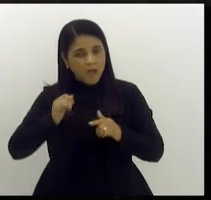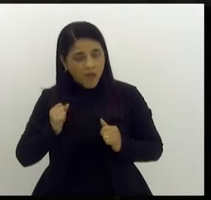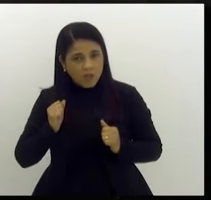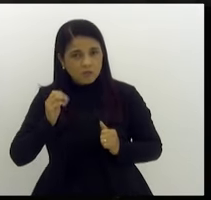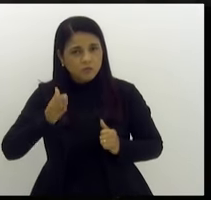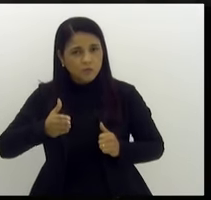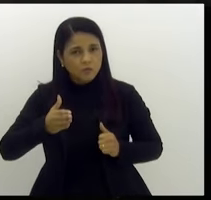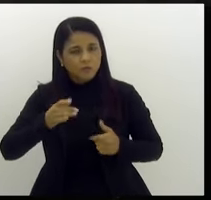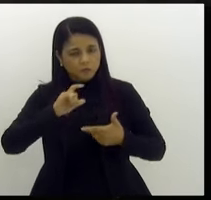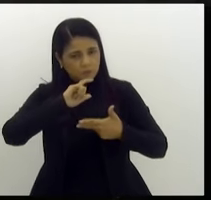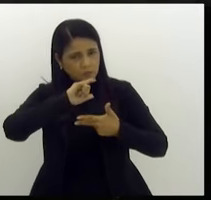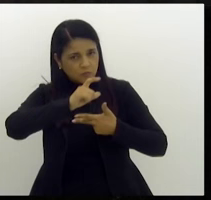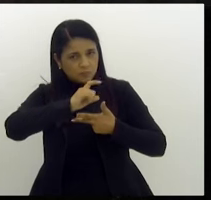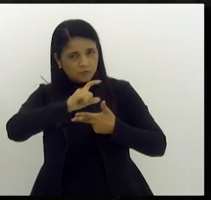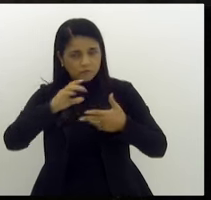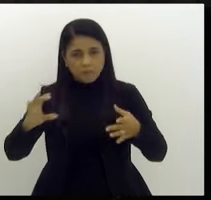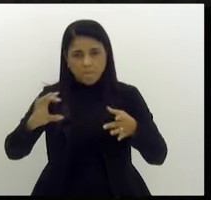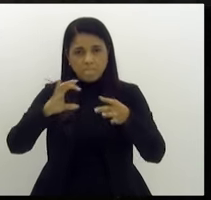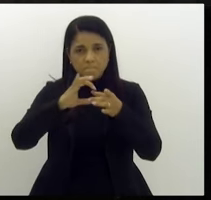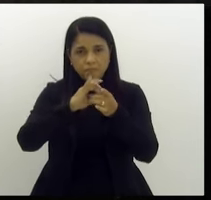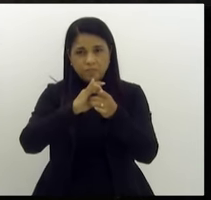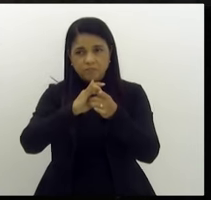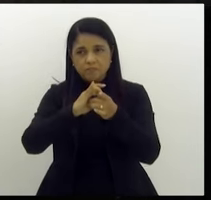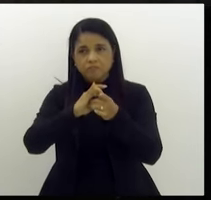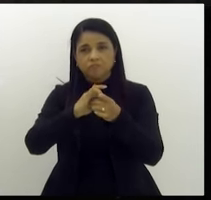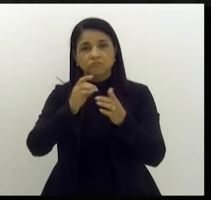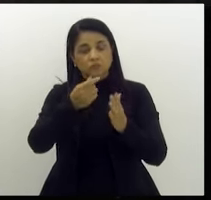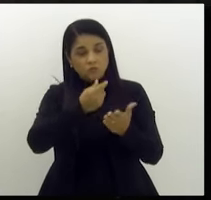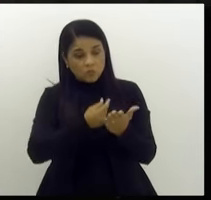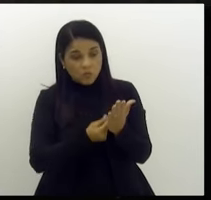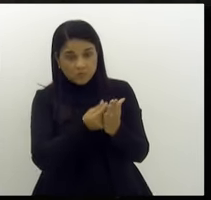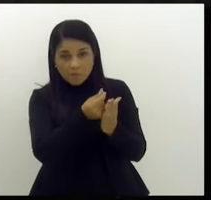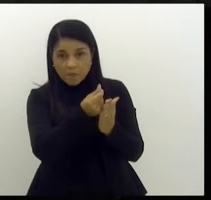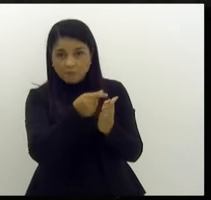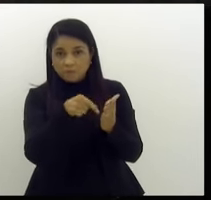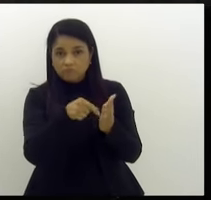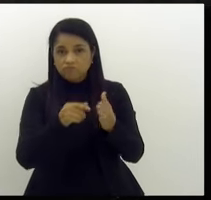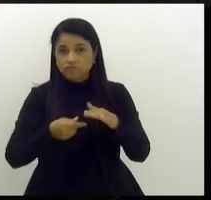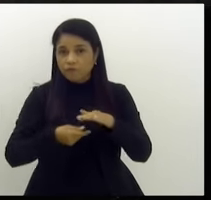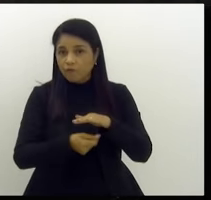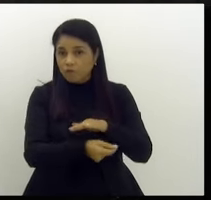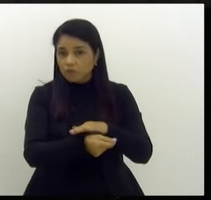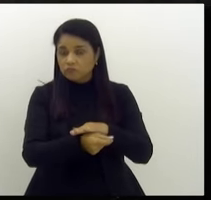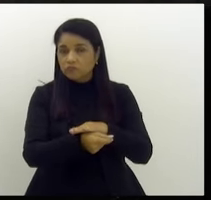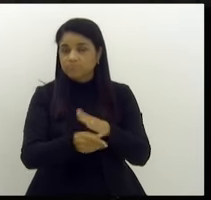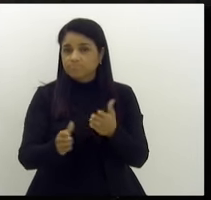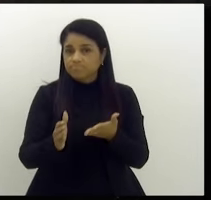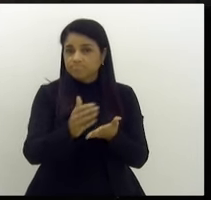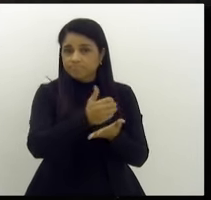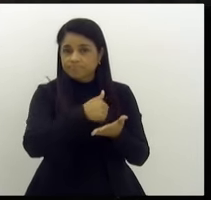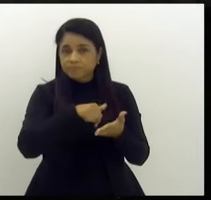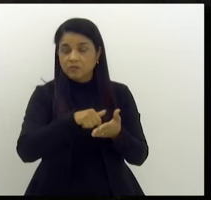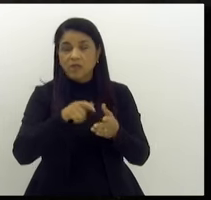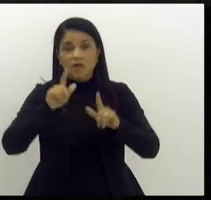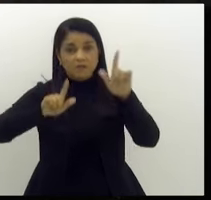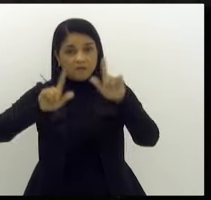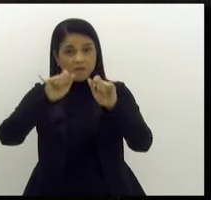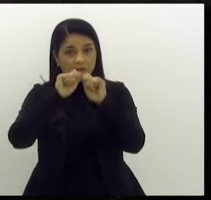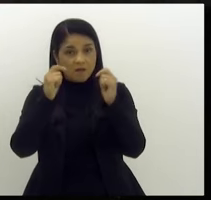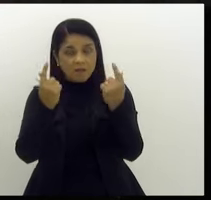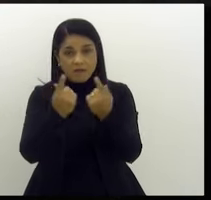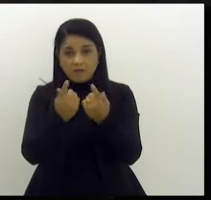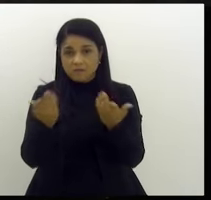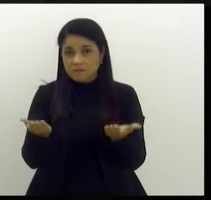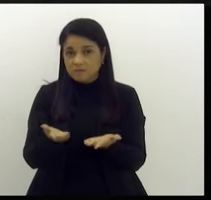executivo a partir da questão orçamentária dos Fundos e a gente não conta nem mesmo com a TV alerge